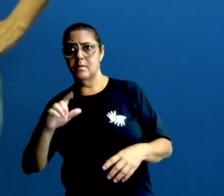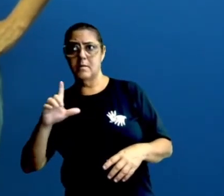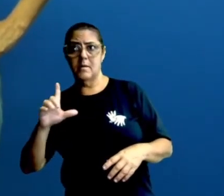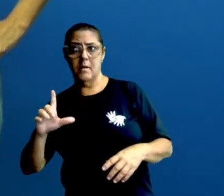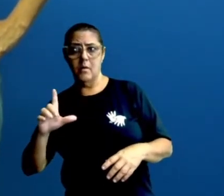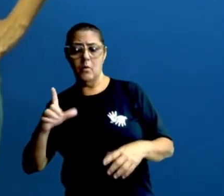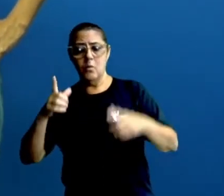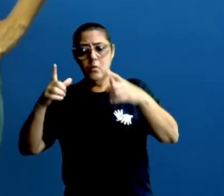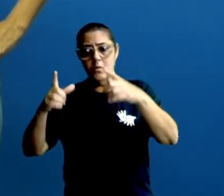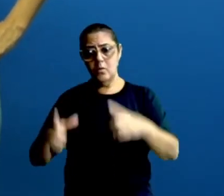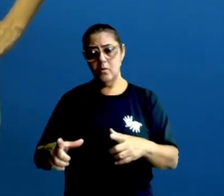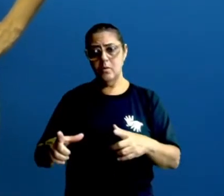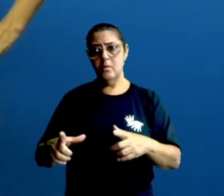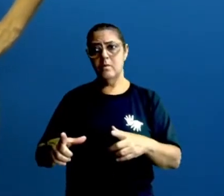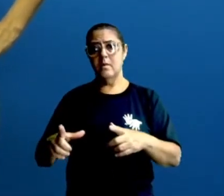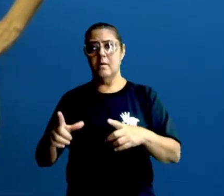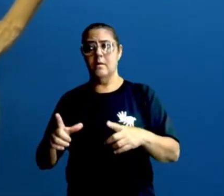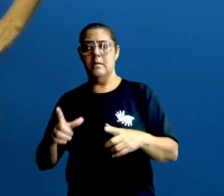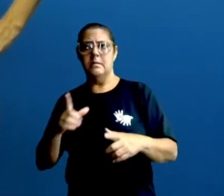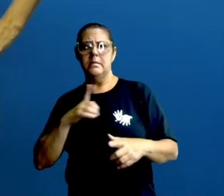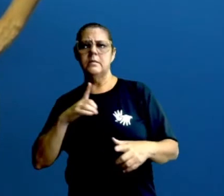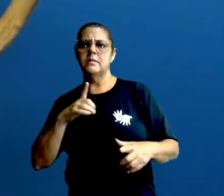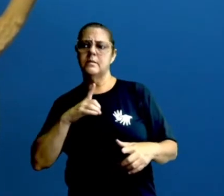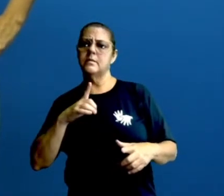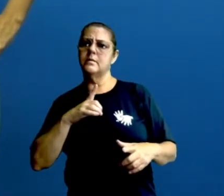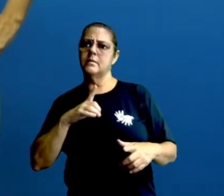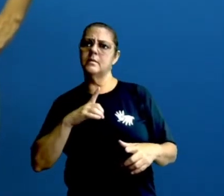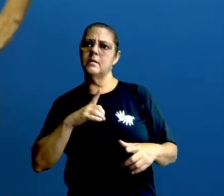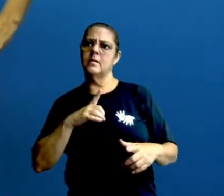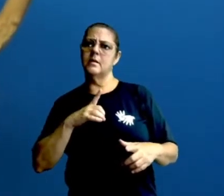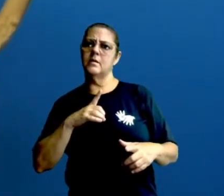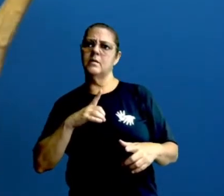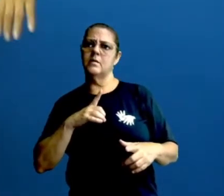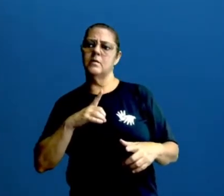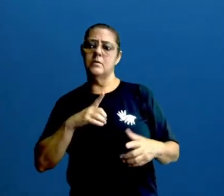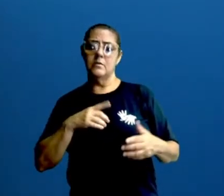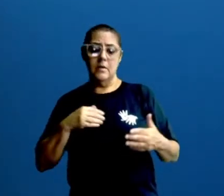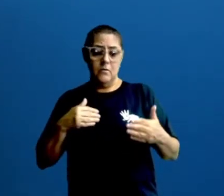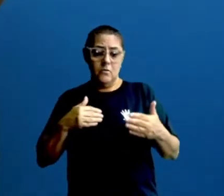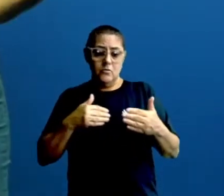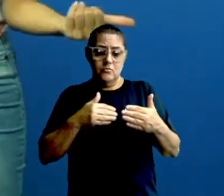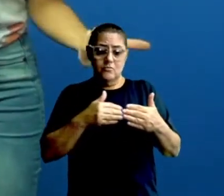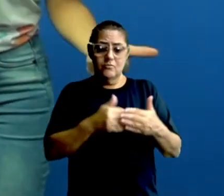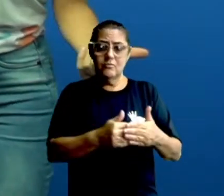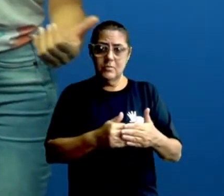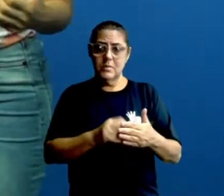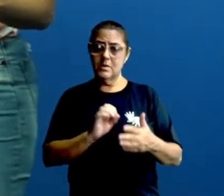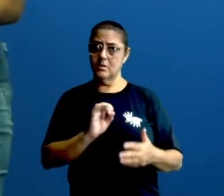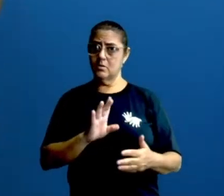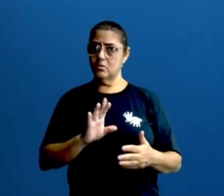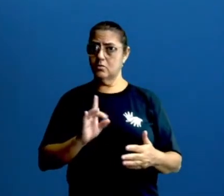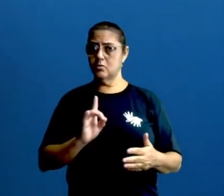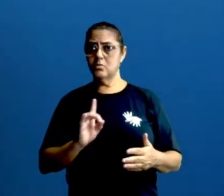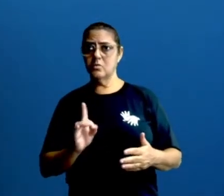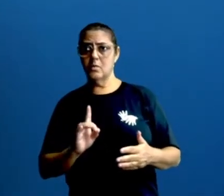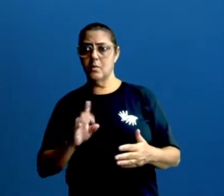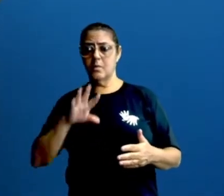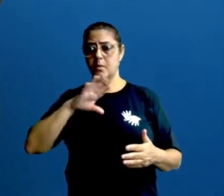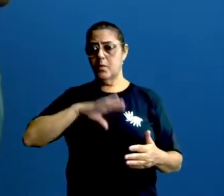esse espaço geográfico fosse atrativo, não apenas para os portugueses, mas